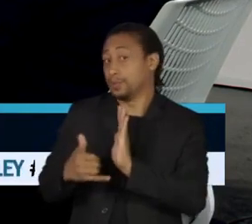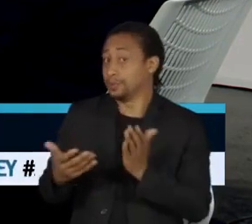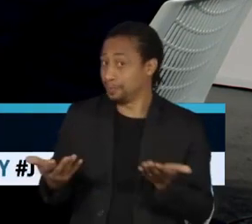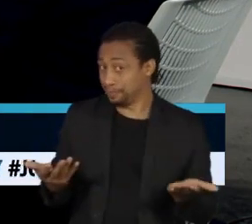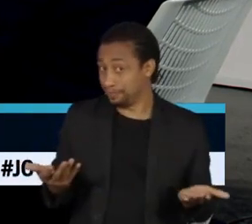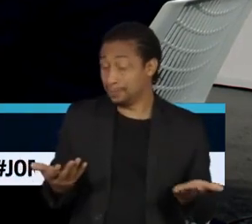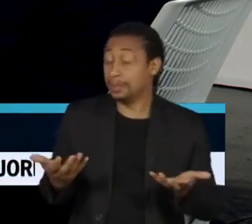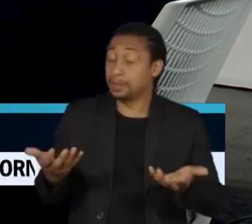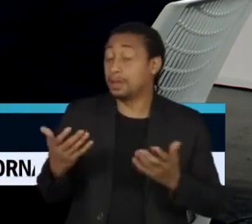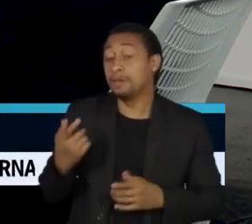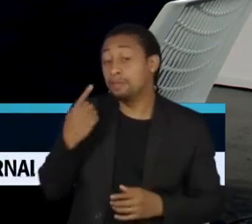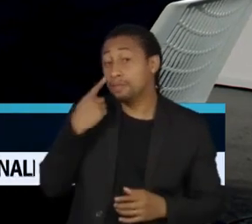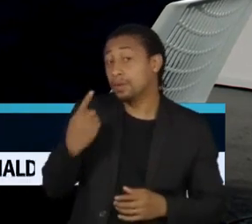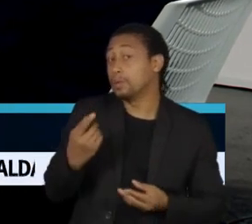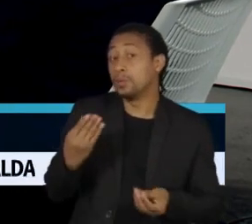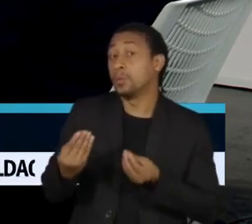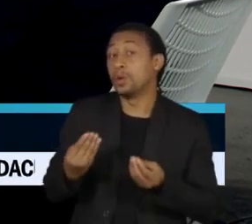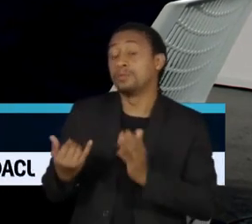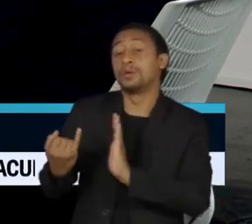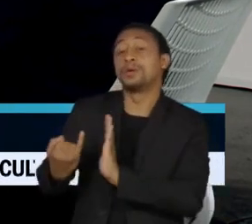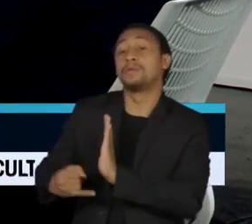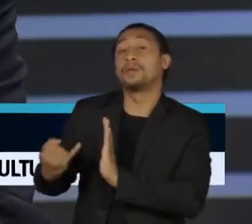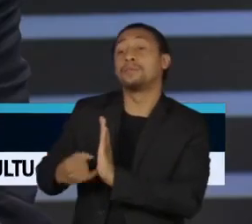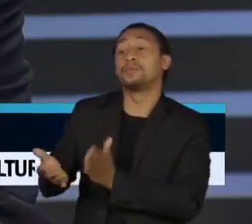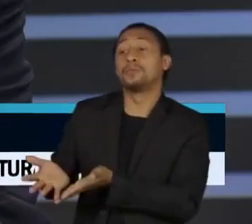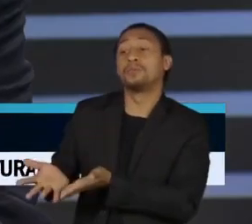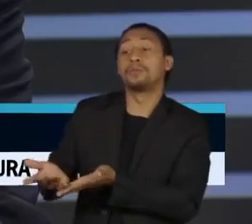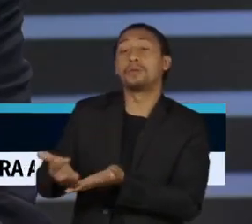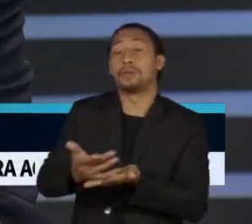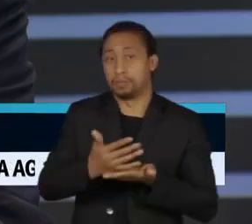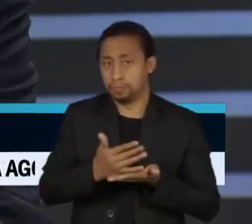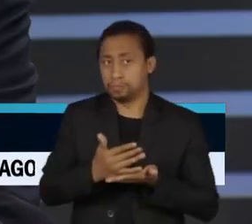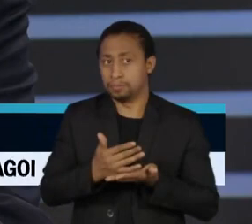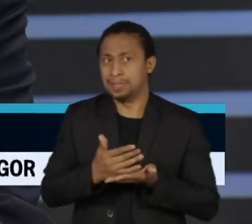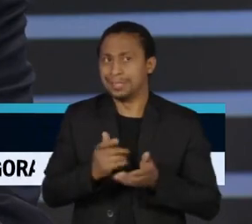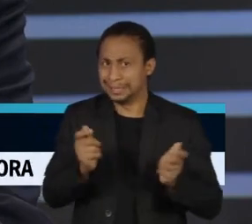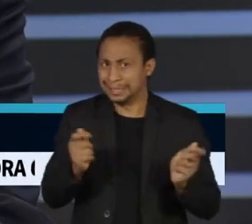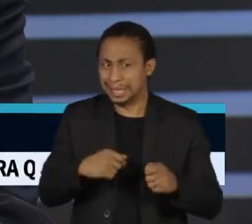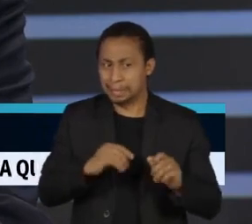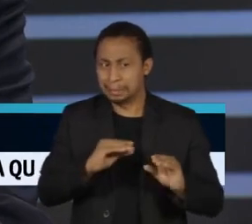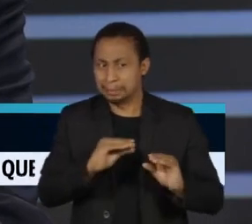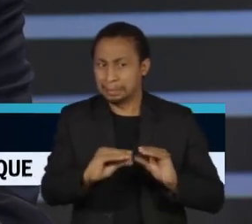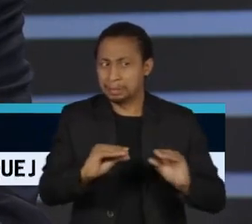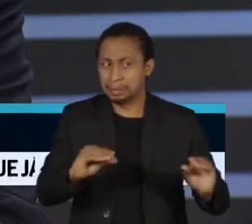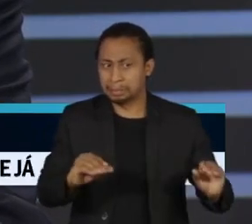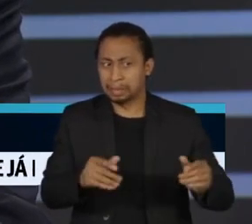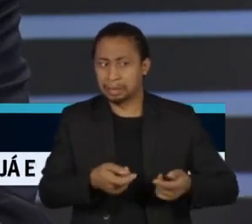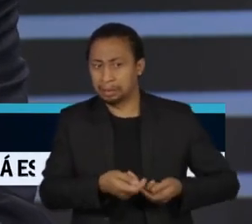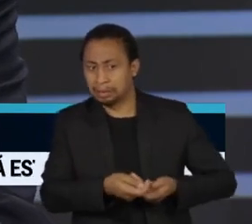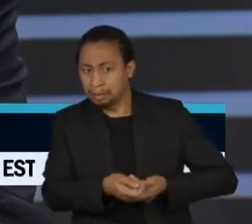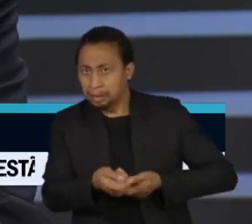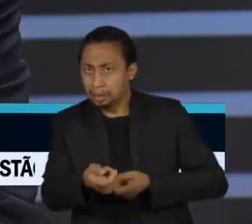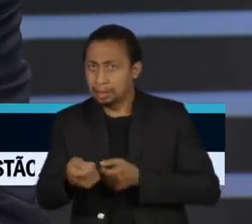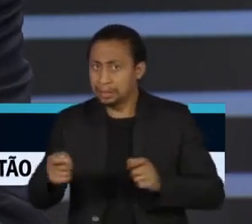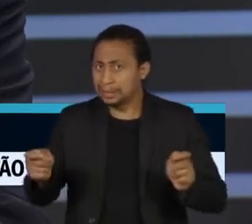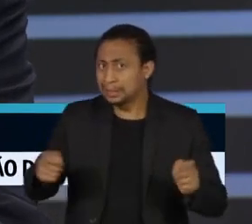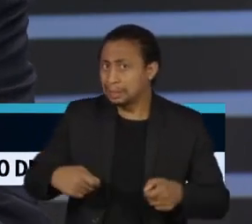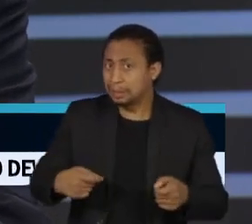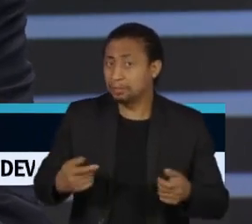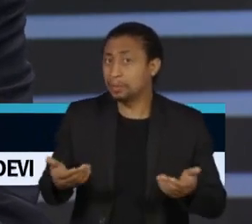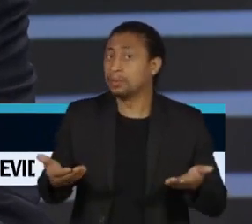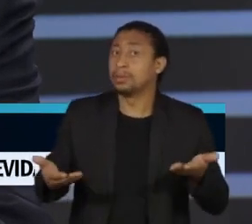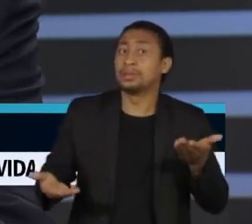saber a sustentabilidade de longo prazo das contas públicas compatibilizando portanto algum equilíbrio fiscal